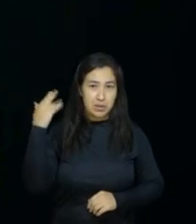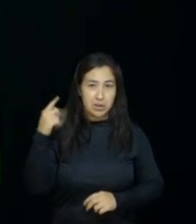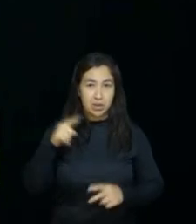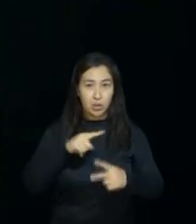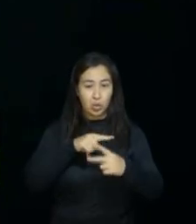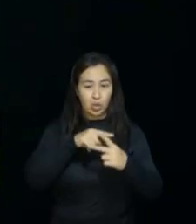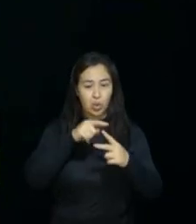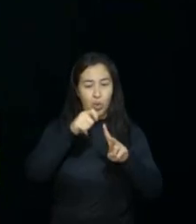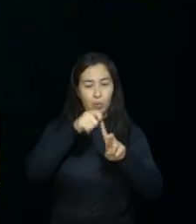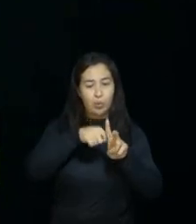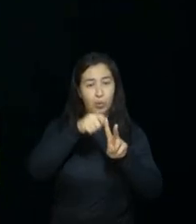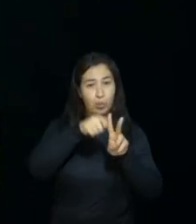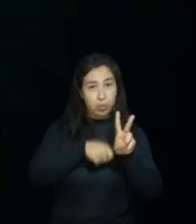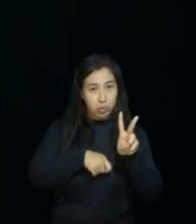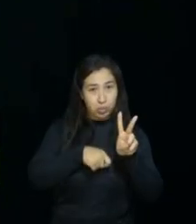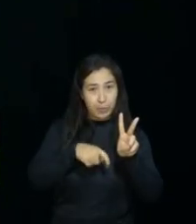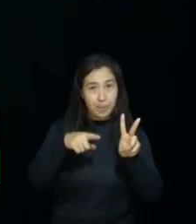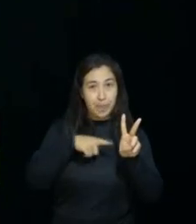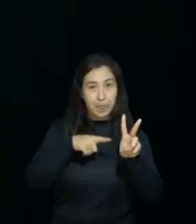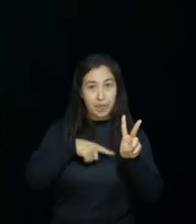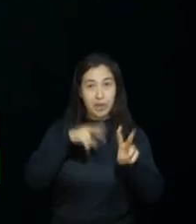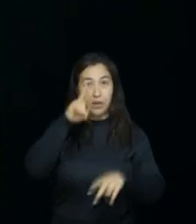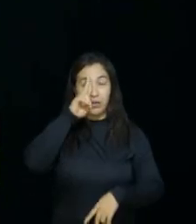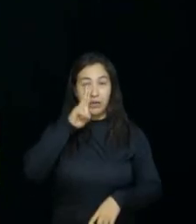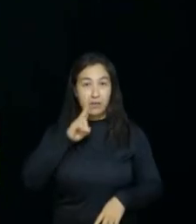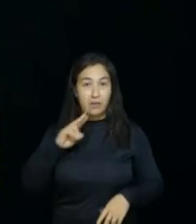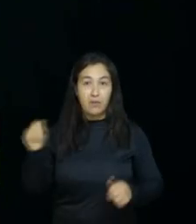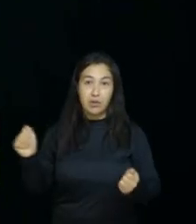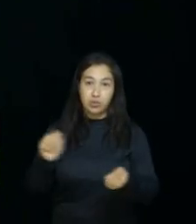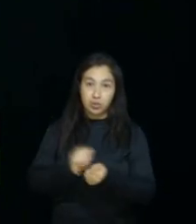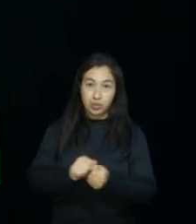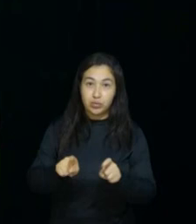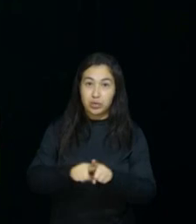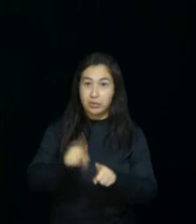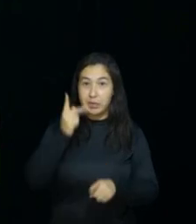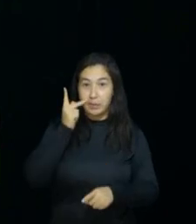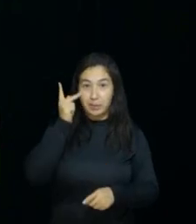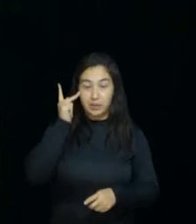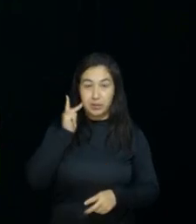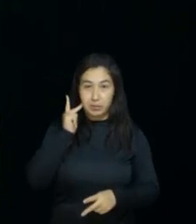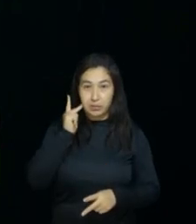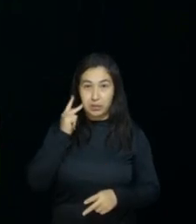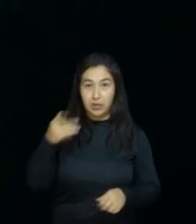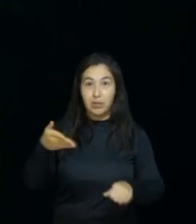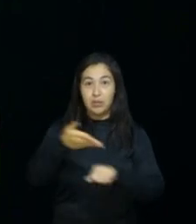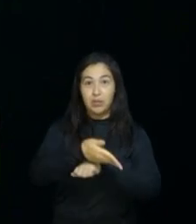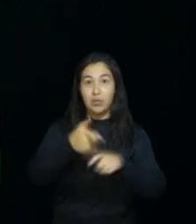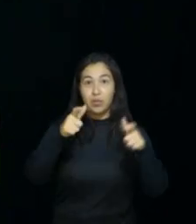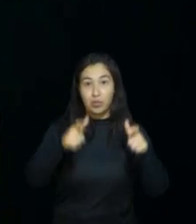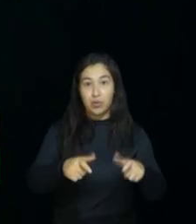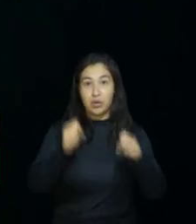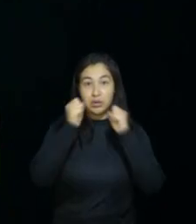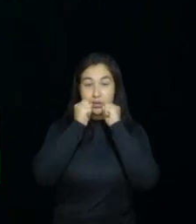atrás, presidente, estivemos, deputado Ivan Nates esteve conosco, deputado Pepe Colasso, estivemos em um seminário